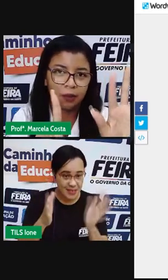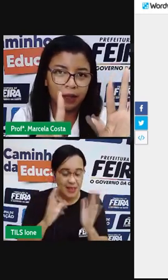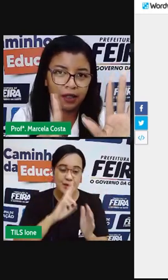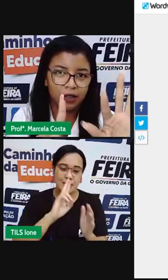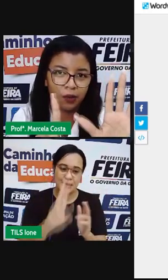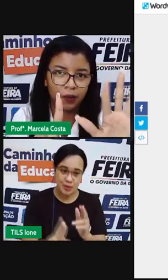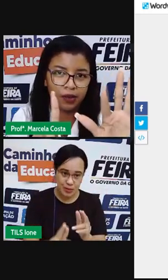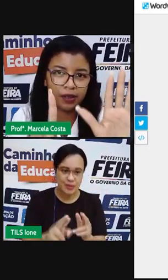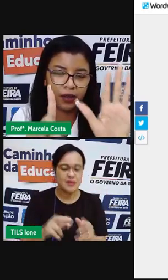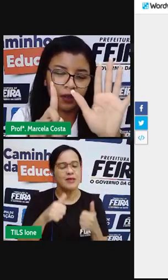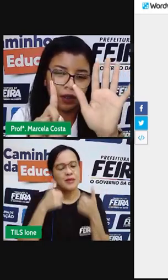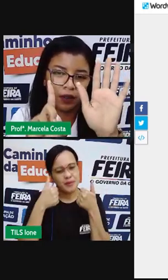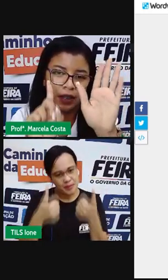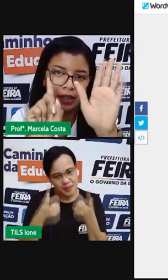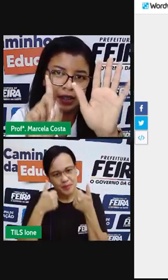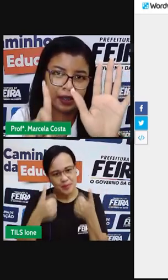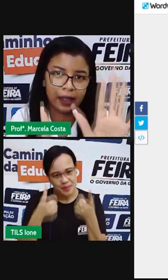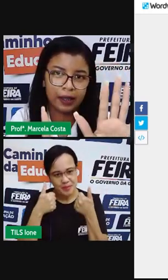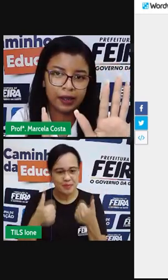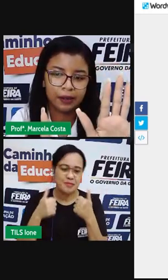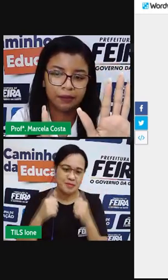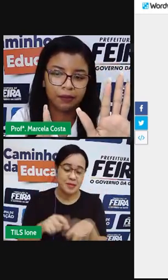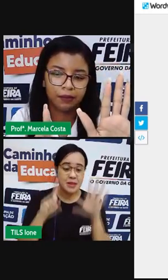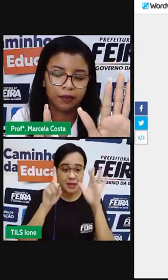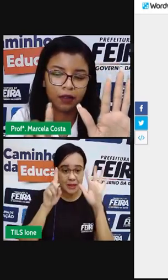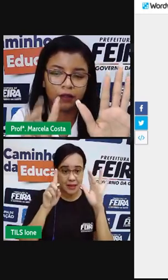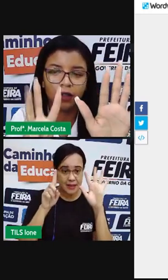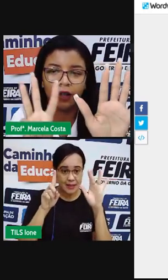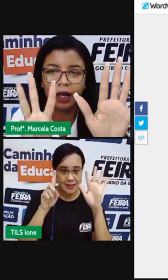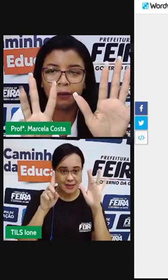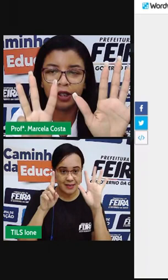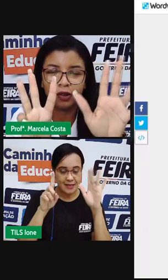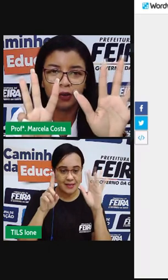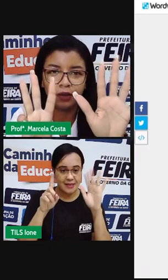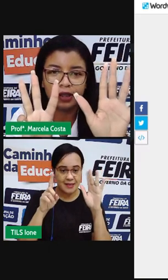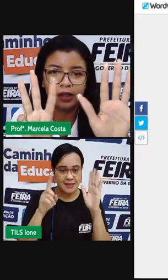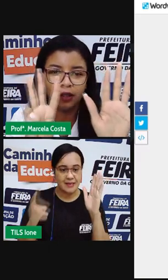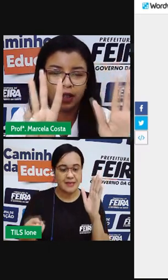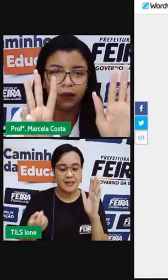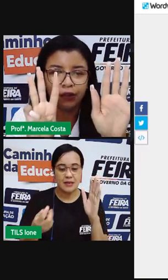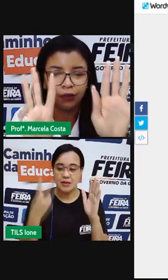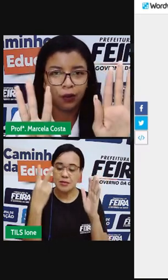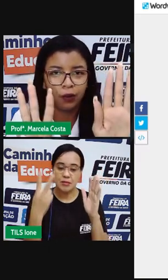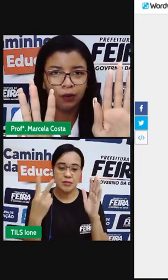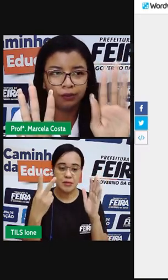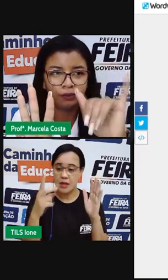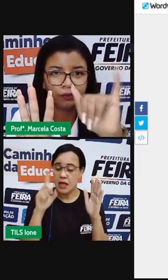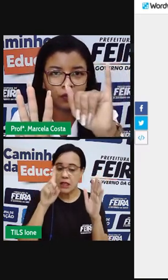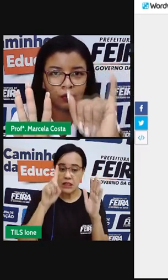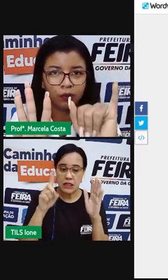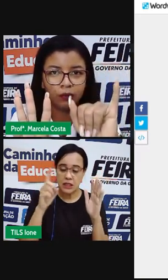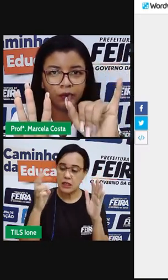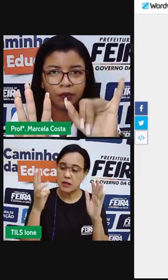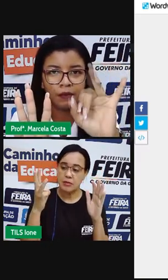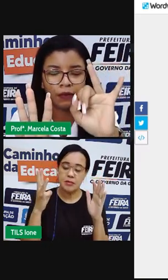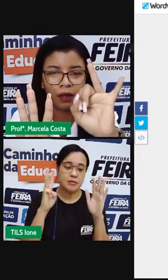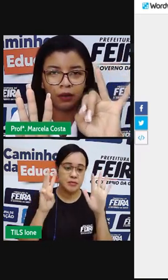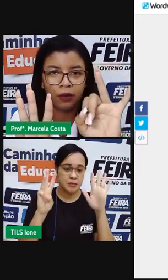essas operações. Então eu tenho aqui 6. Vou colocar mais 2. Olha quanto ficou.